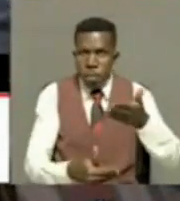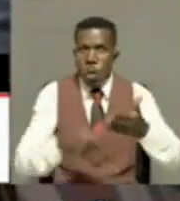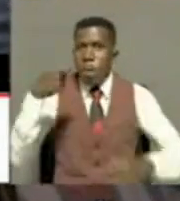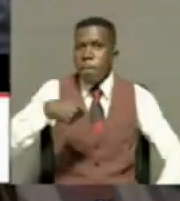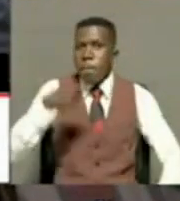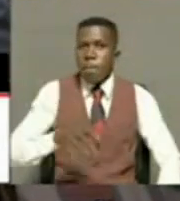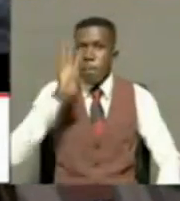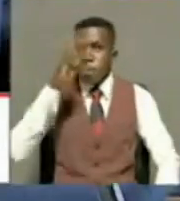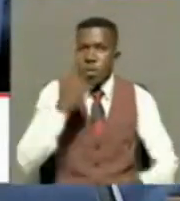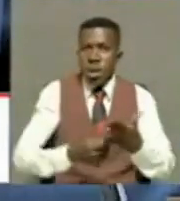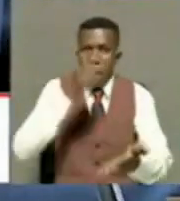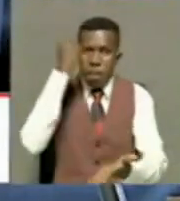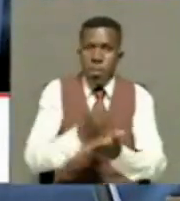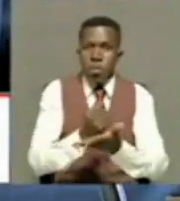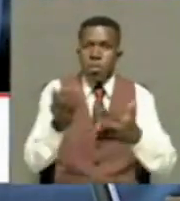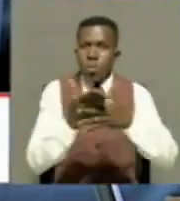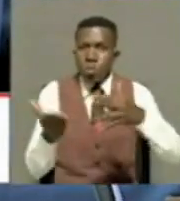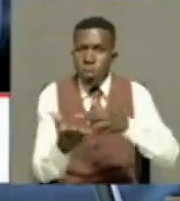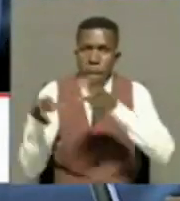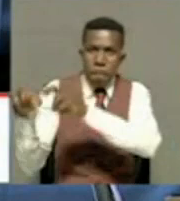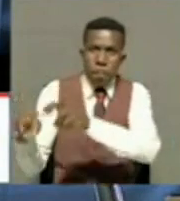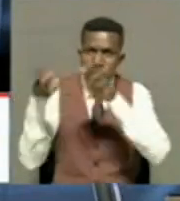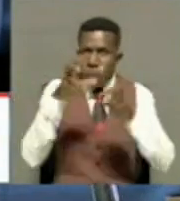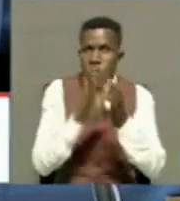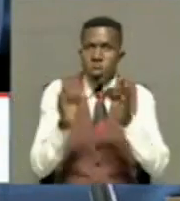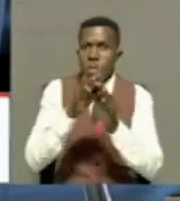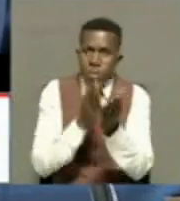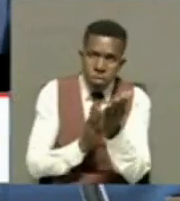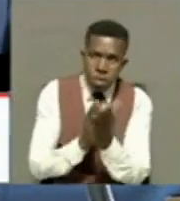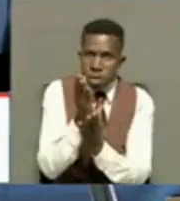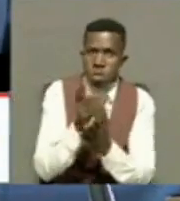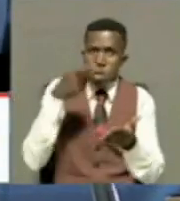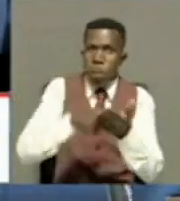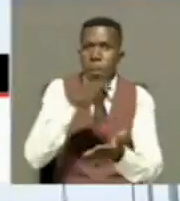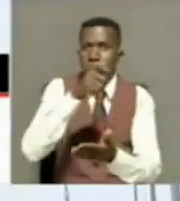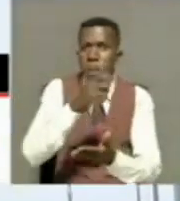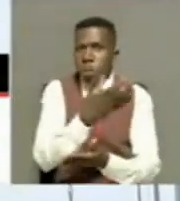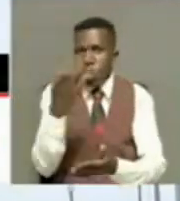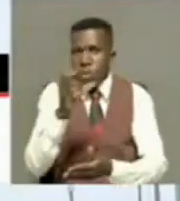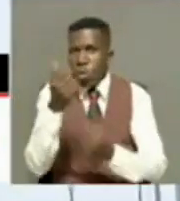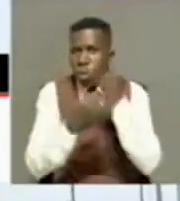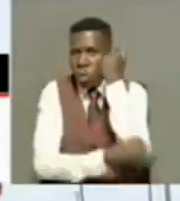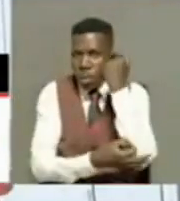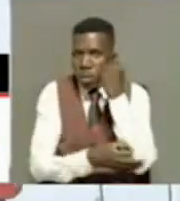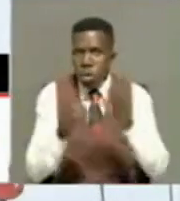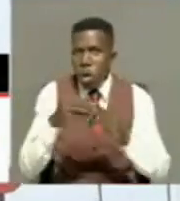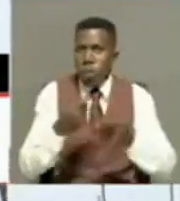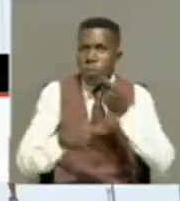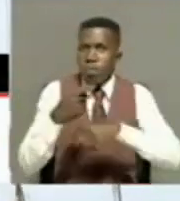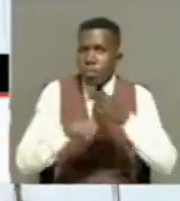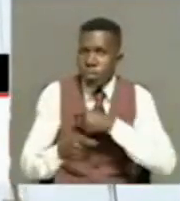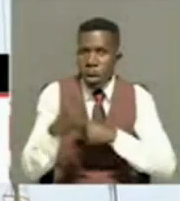que aprova a pauta aduaneira dos direitos de importação e exportação, com vista a se proceder à atualização deste